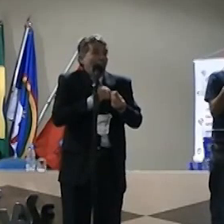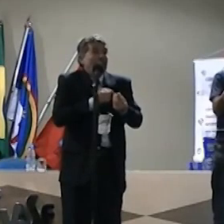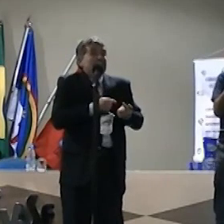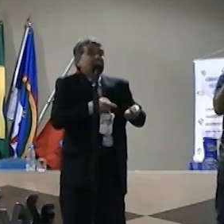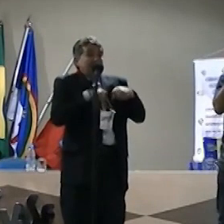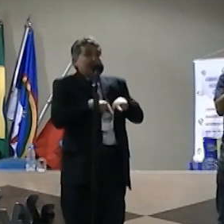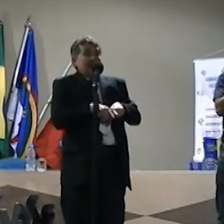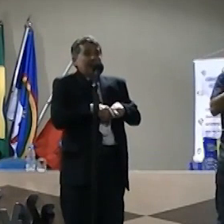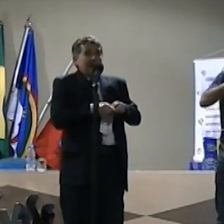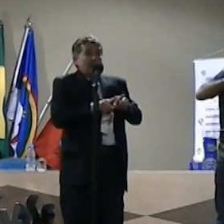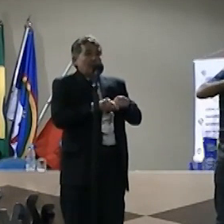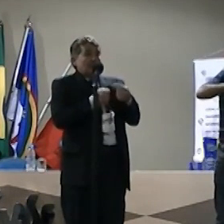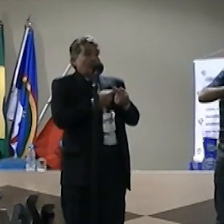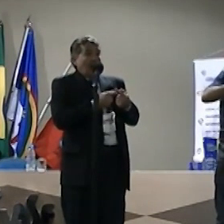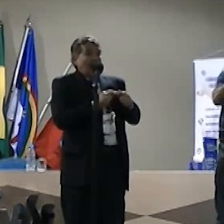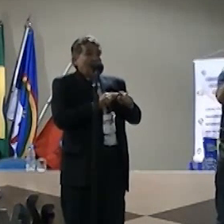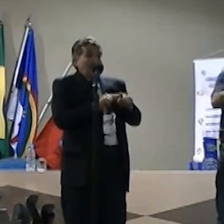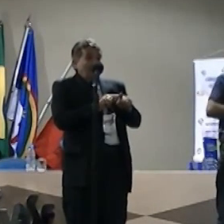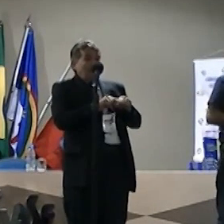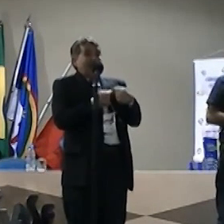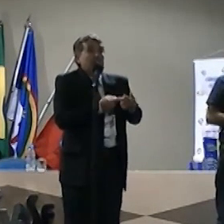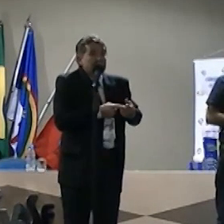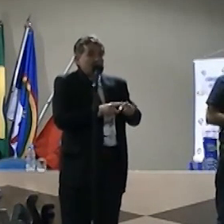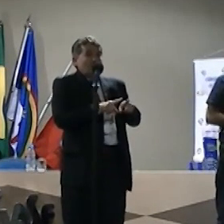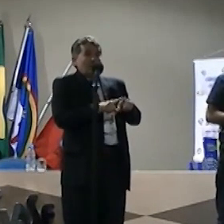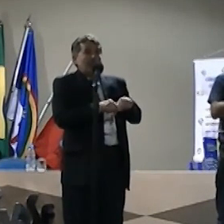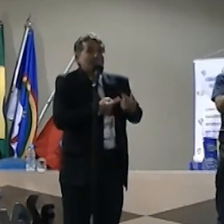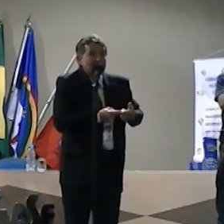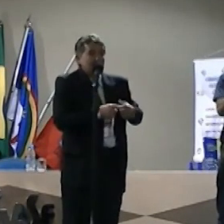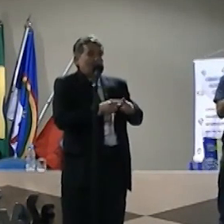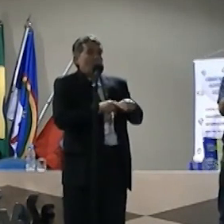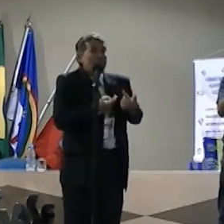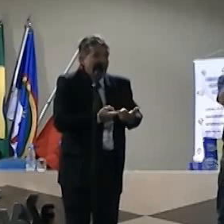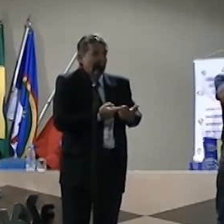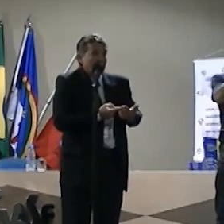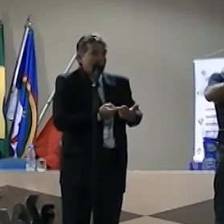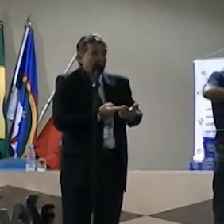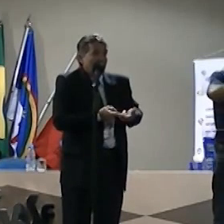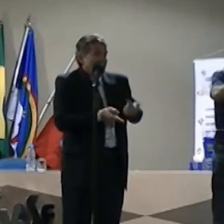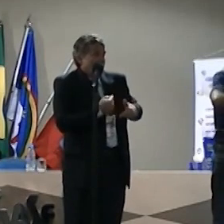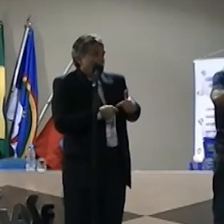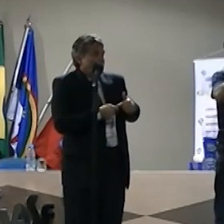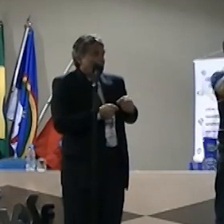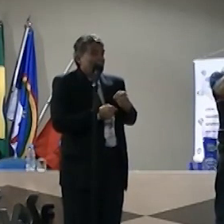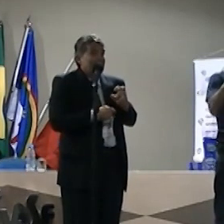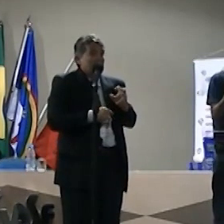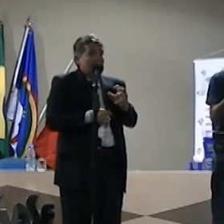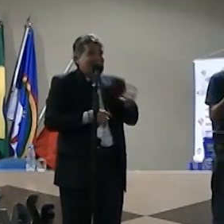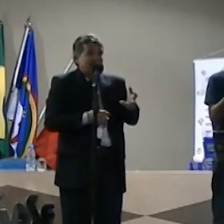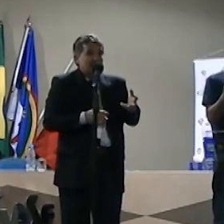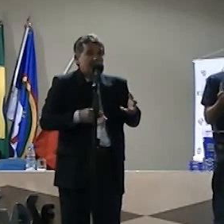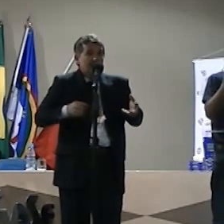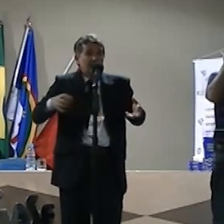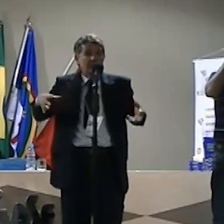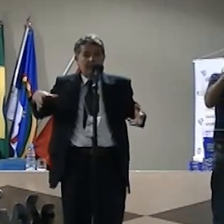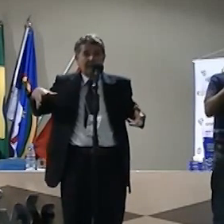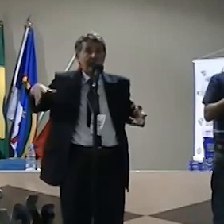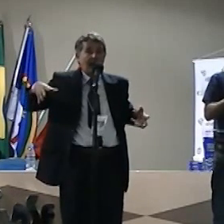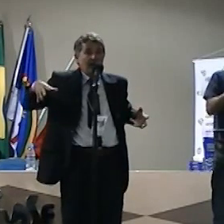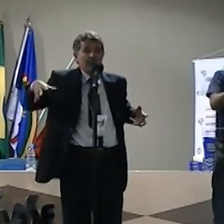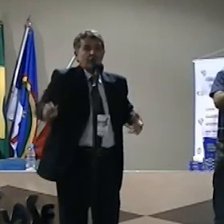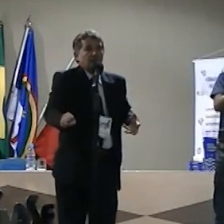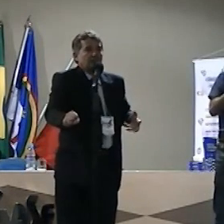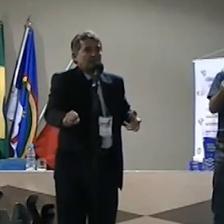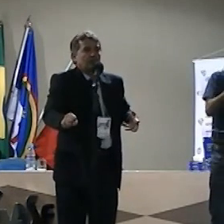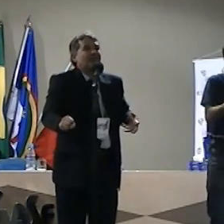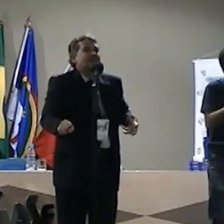ou melhor, tem nele a precaução, a proteção, o cuidado, mas faltou nele a expertise de